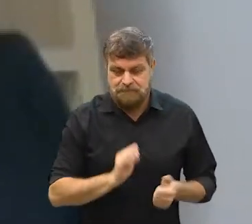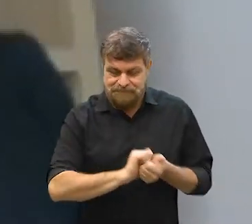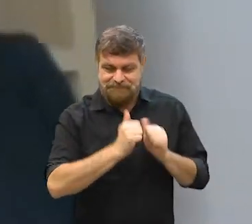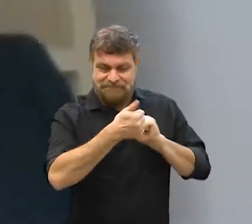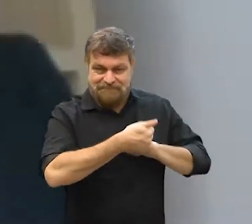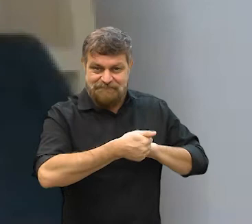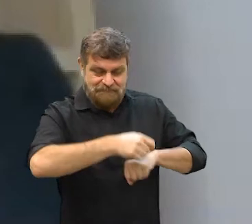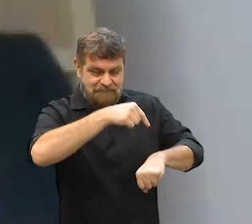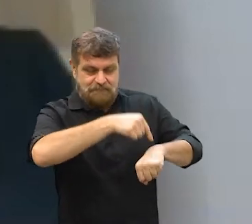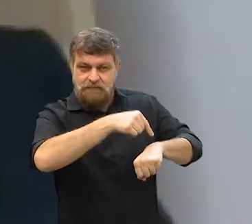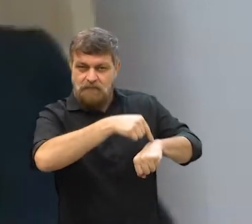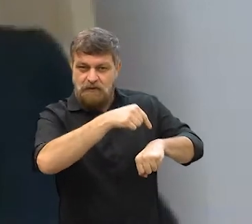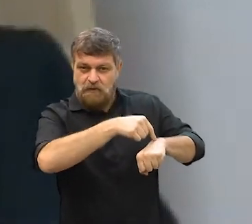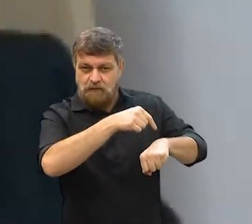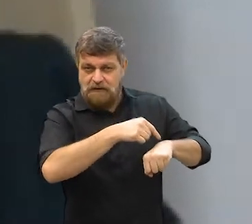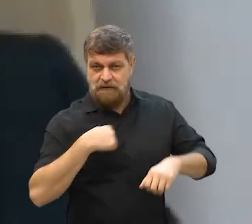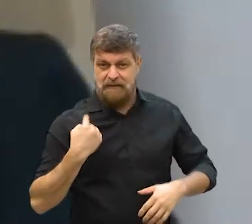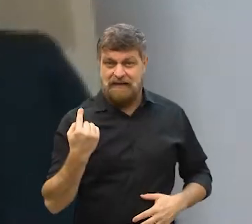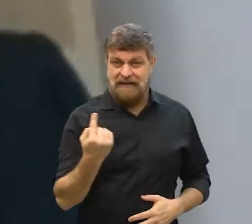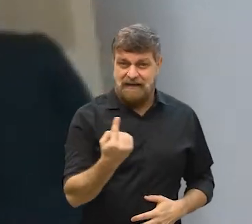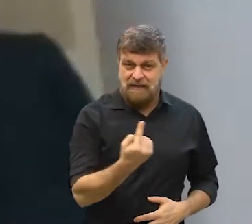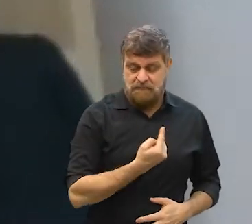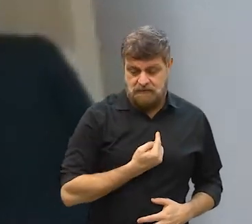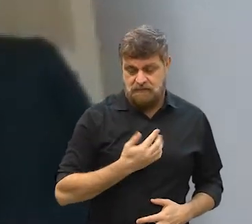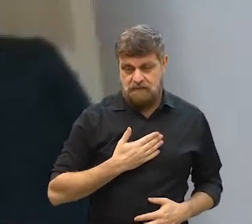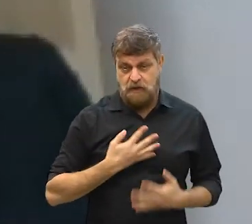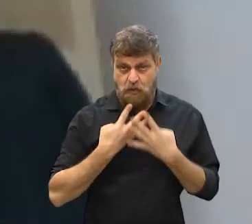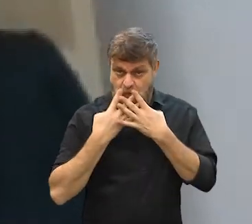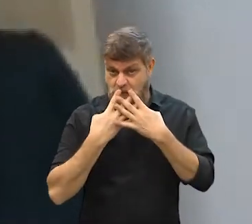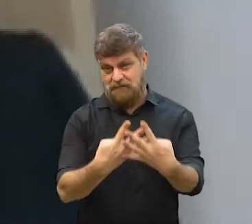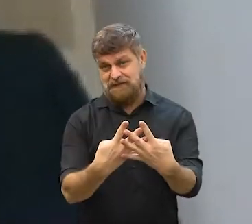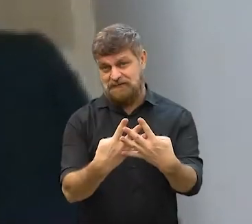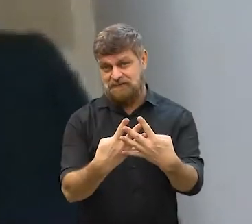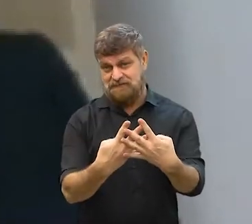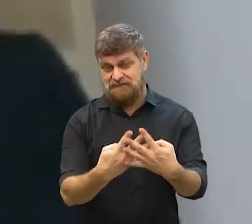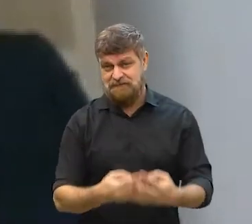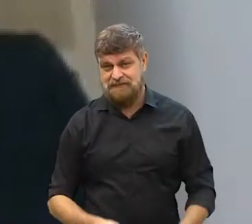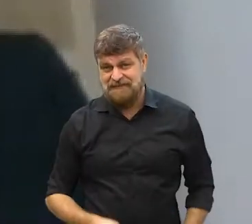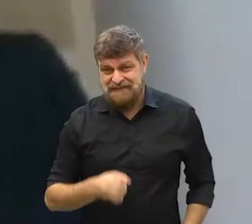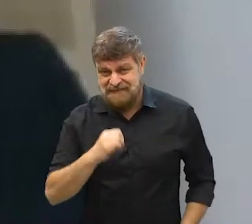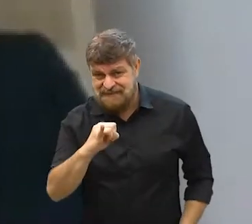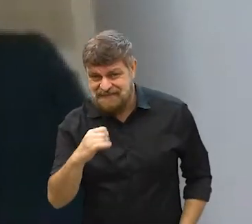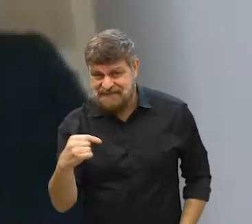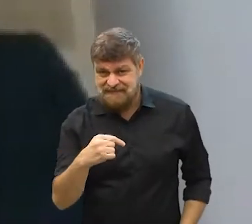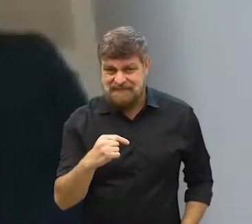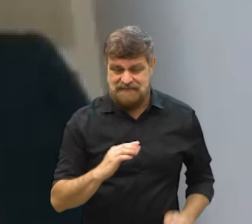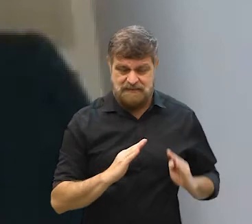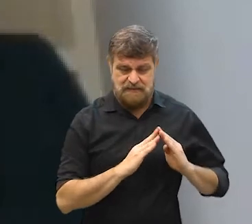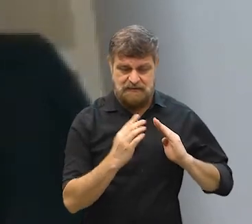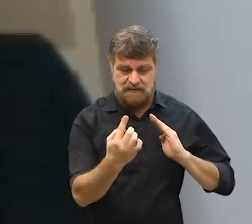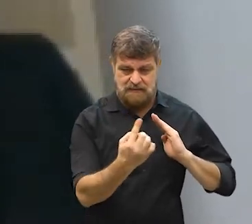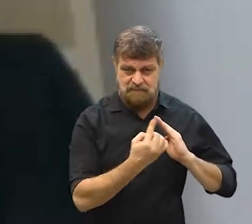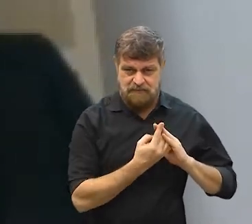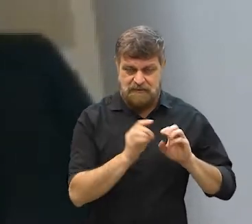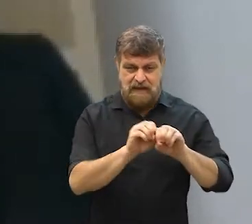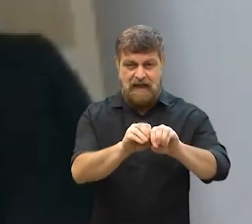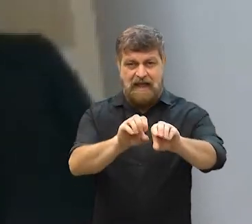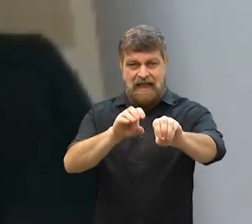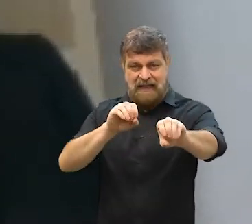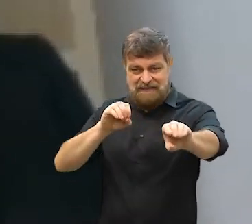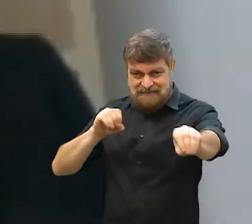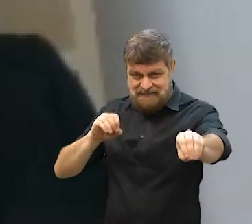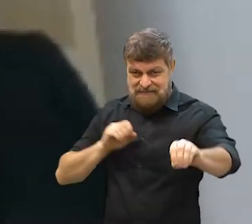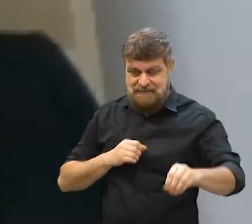desse momento. Para mim, eu confesso que se não fosse à distância, né? Se